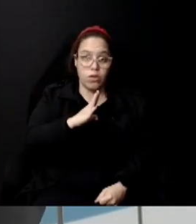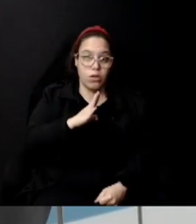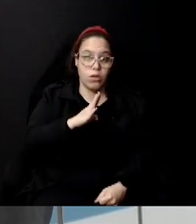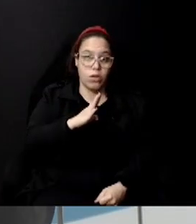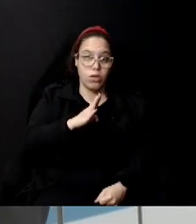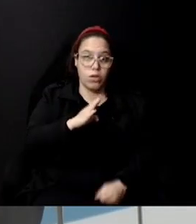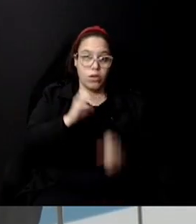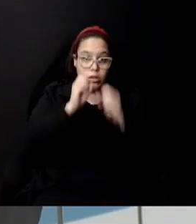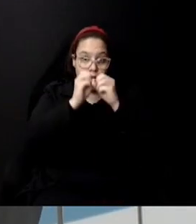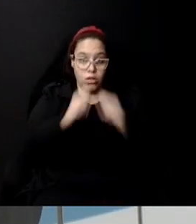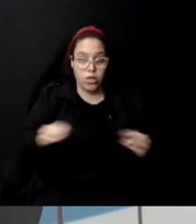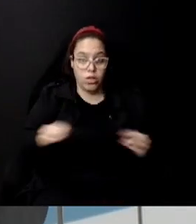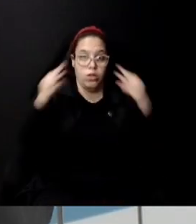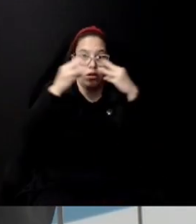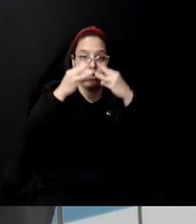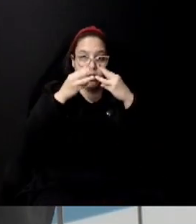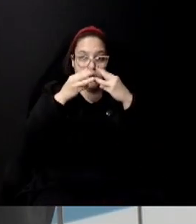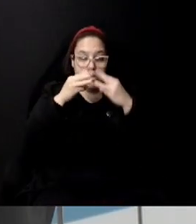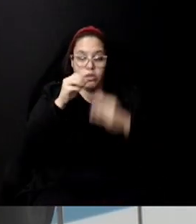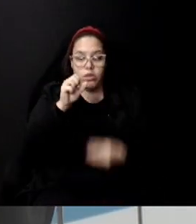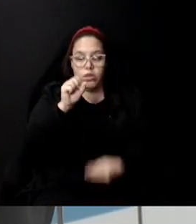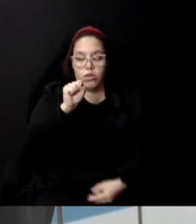Direitos Humanos, que foi o Sérgio Vieira de Mello.